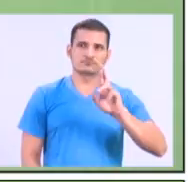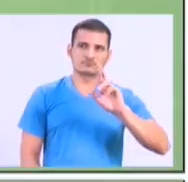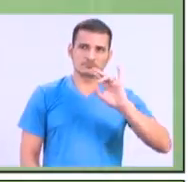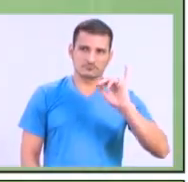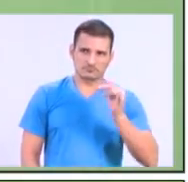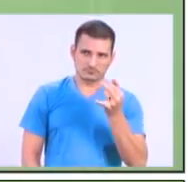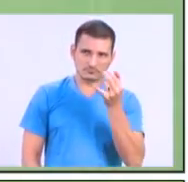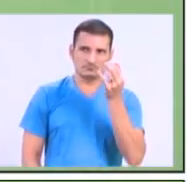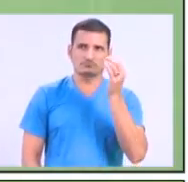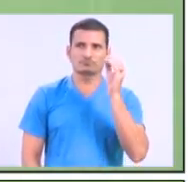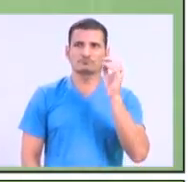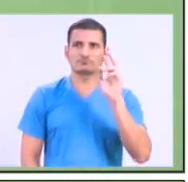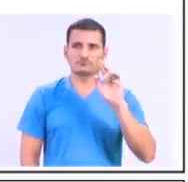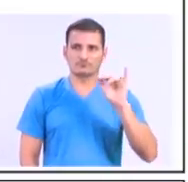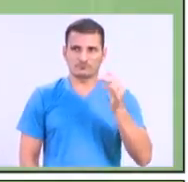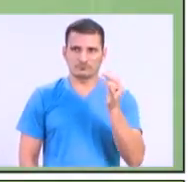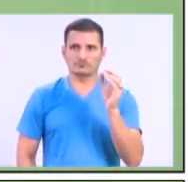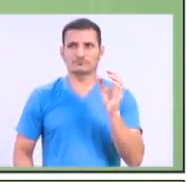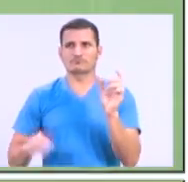Janeiro.